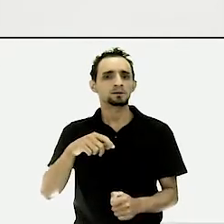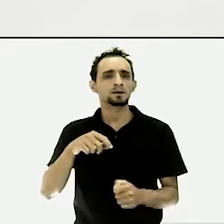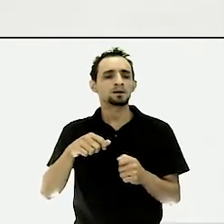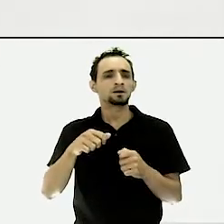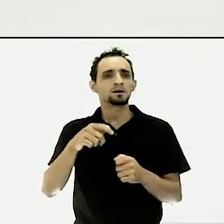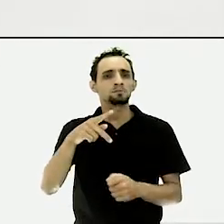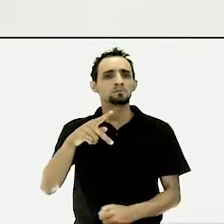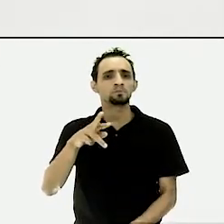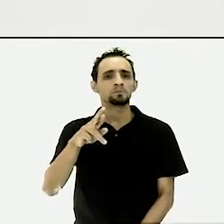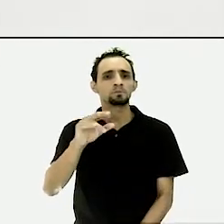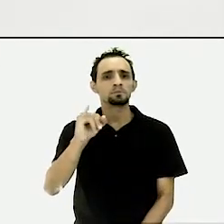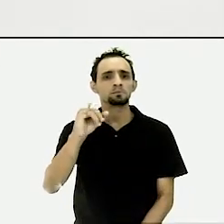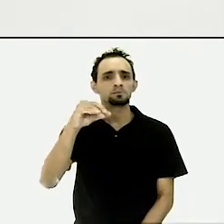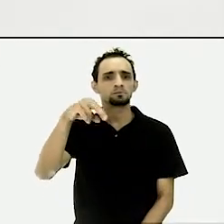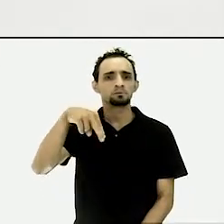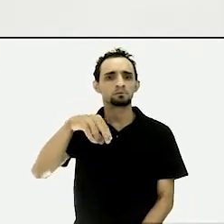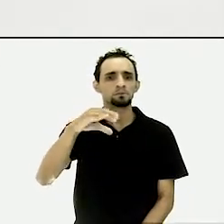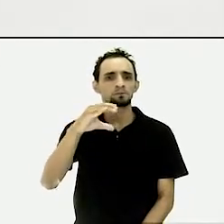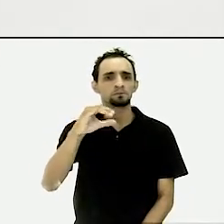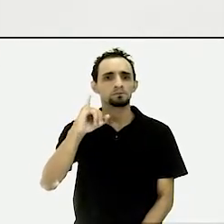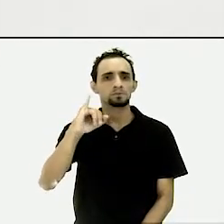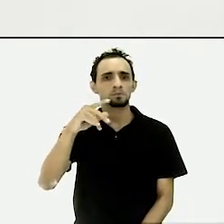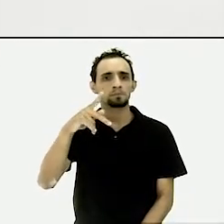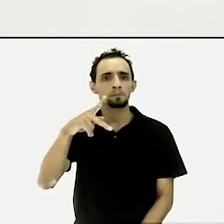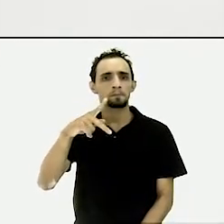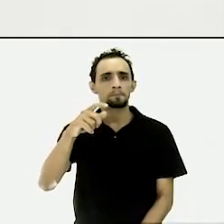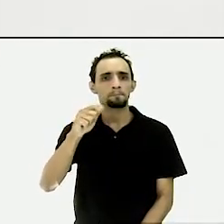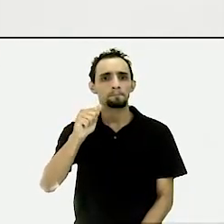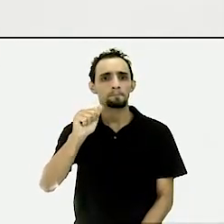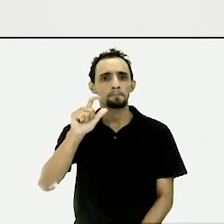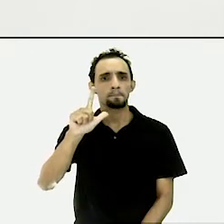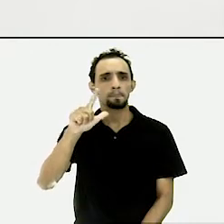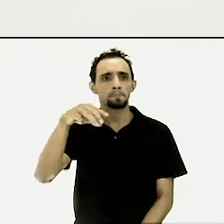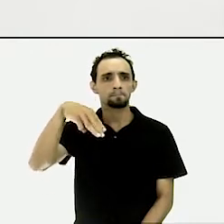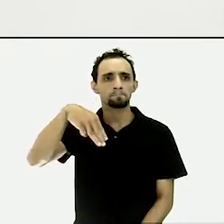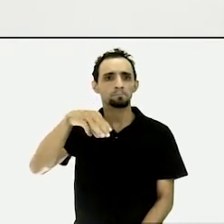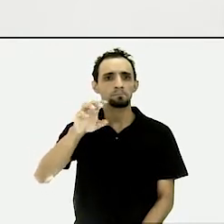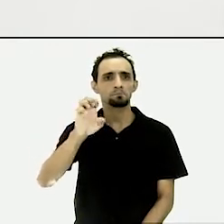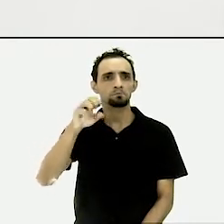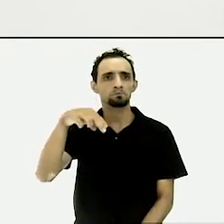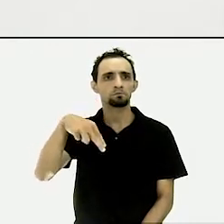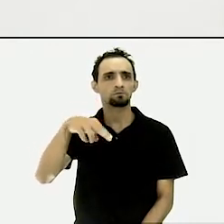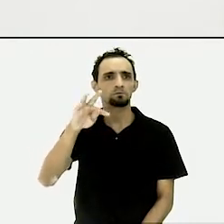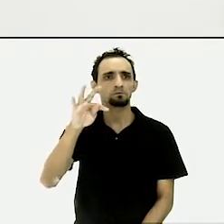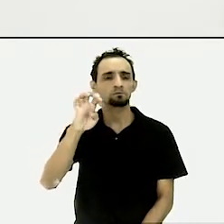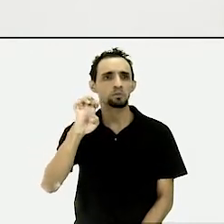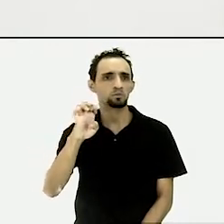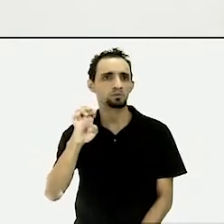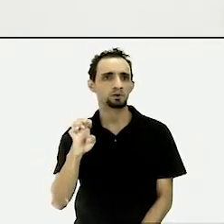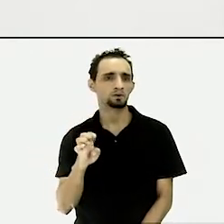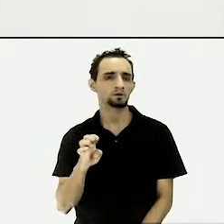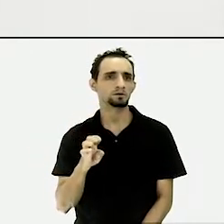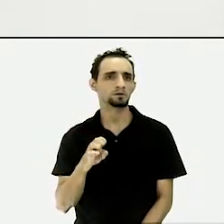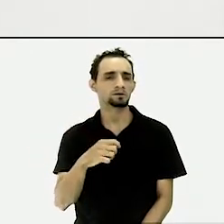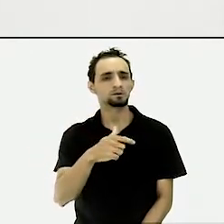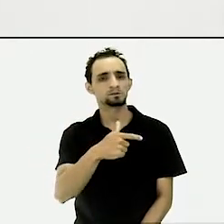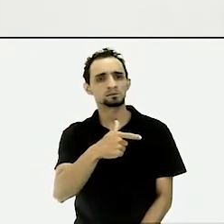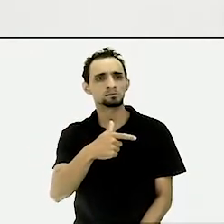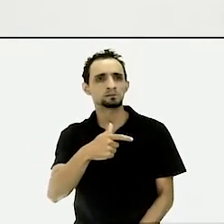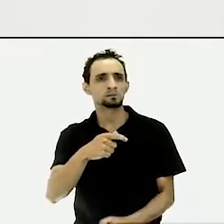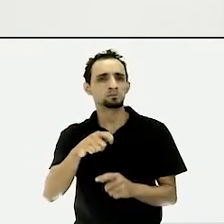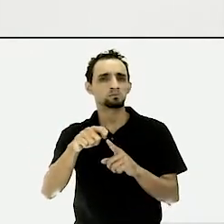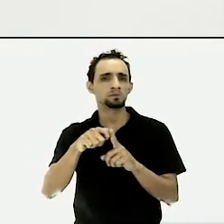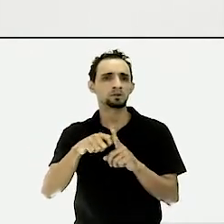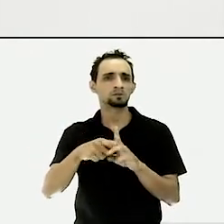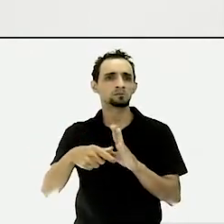nós adoramos e respeitamos. Eu estava na UPA no dia que essa criança chegou lá engasgada, eles já tinham